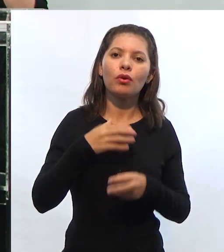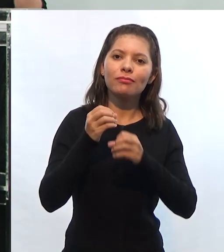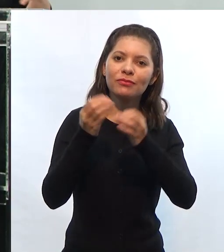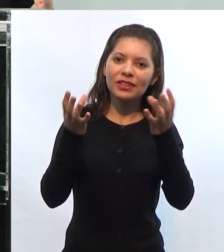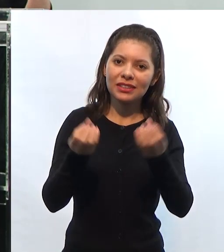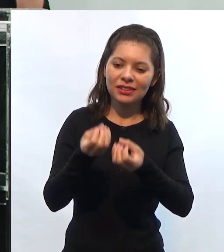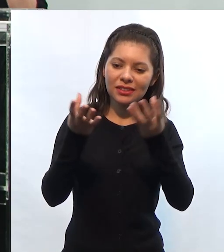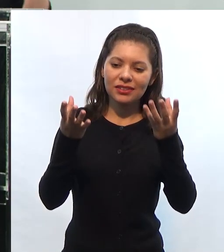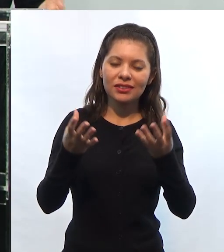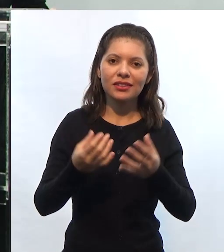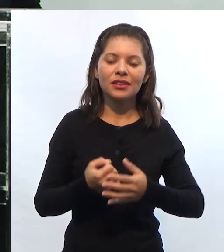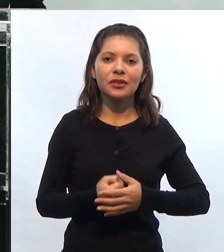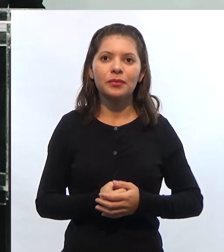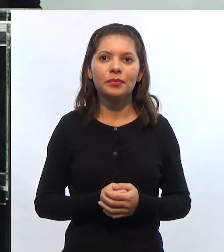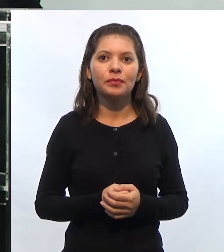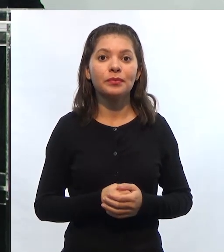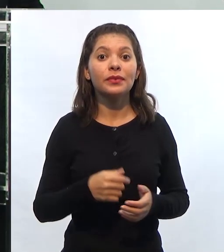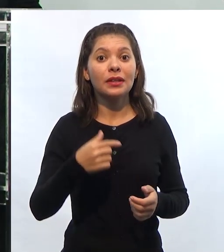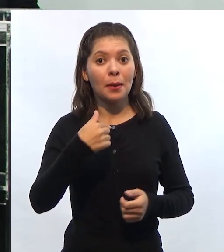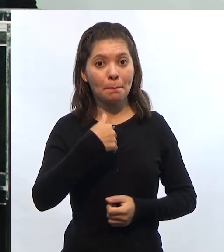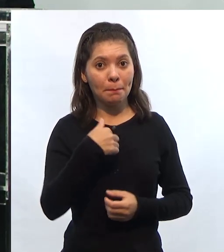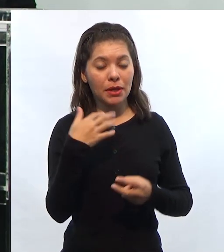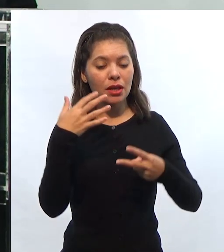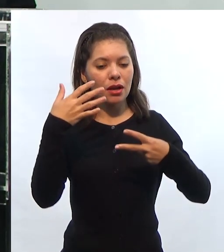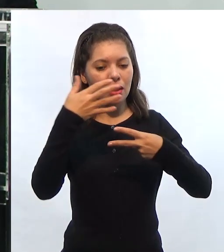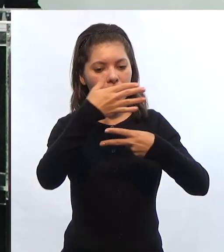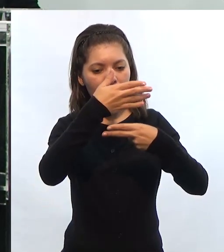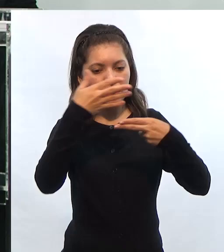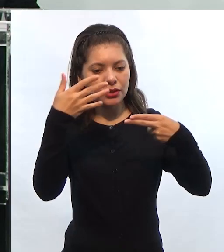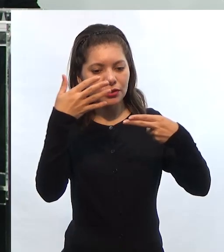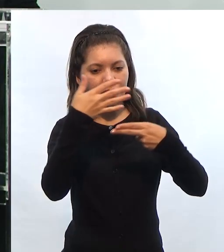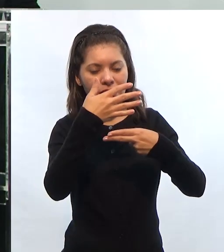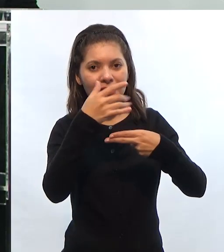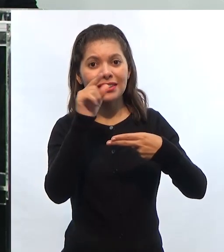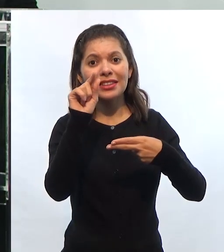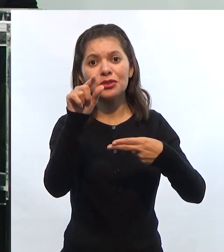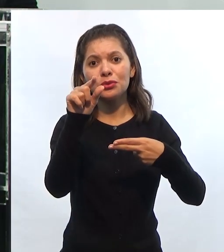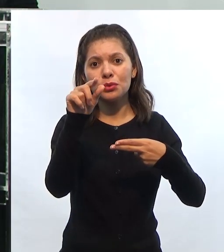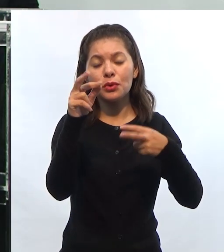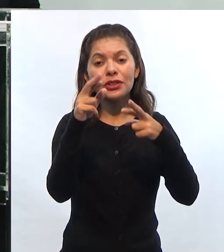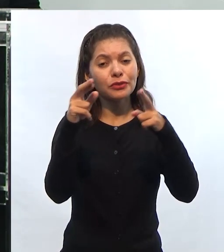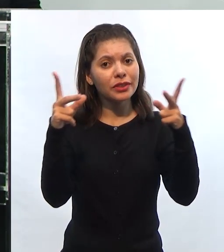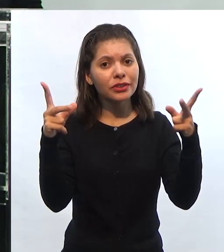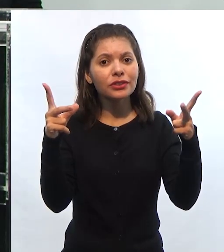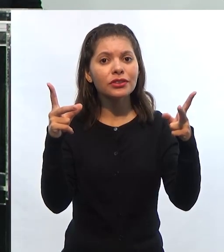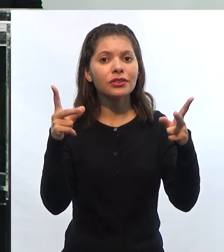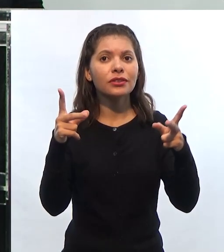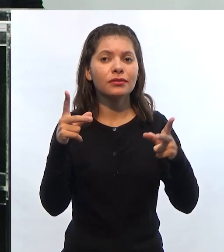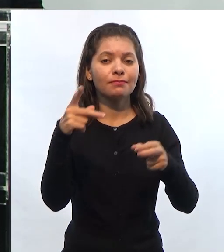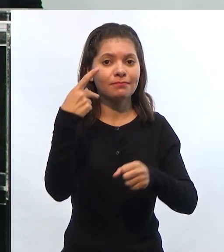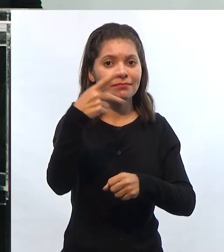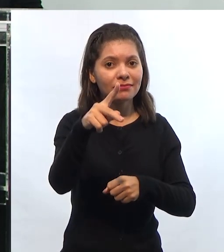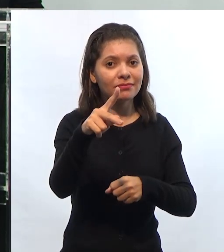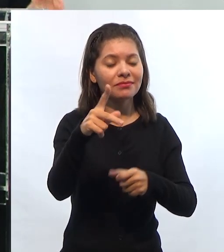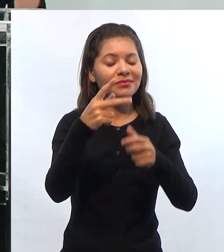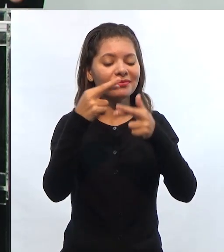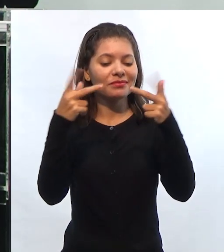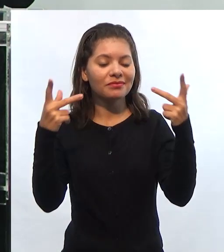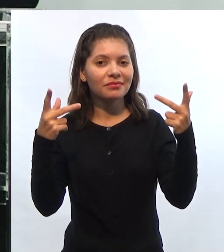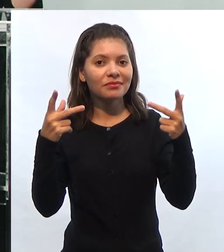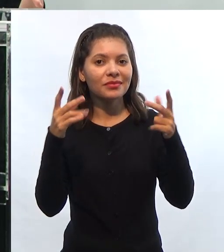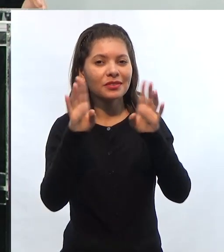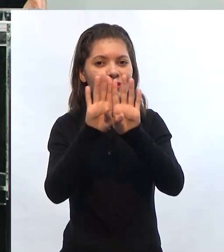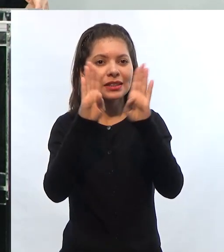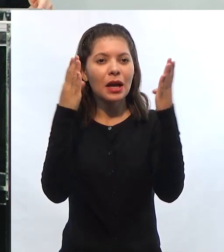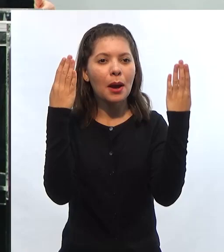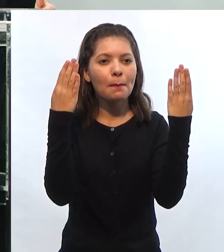te oferecendo aquilo personalizado. Então, o que aparece na minha Netflix não é o mesmo que vai aparecer na sua, ou assim, na hora que